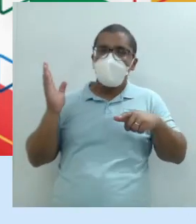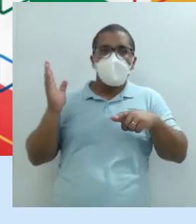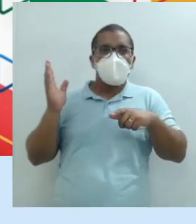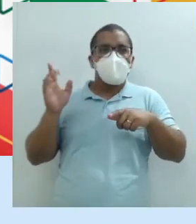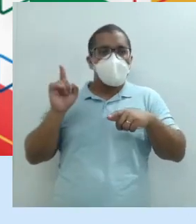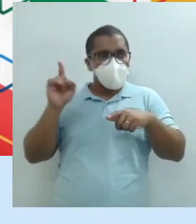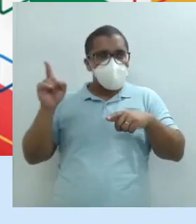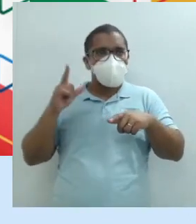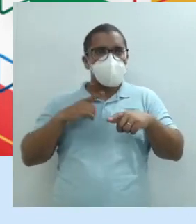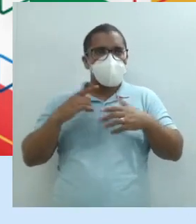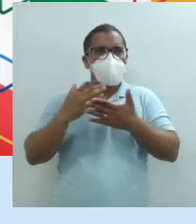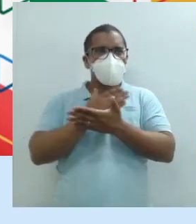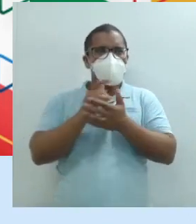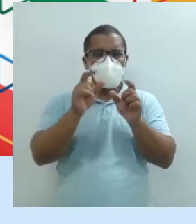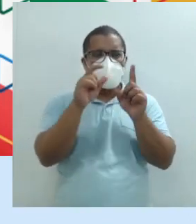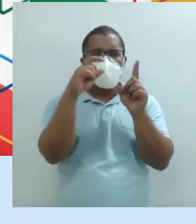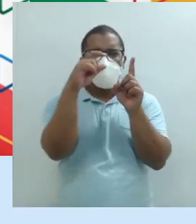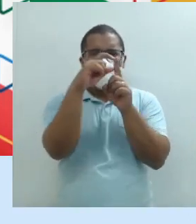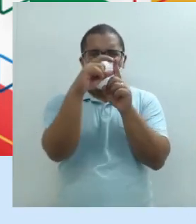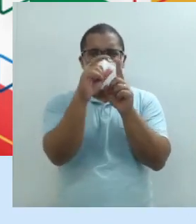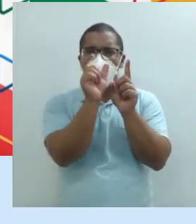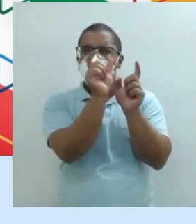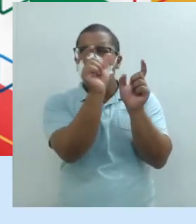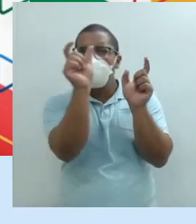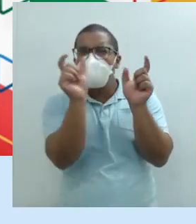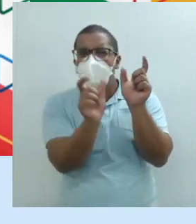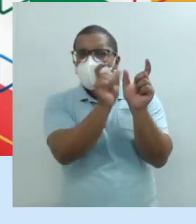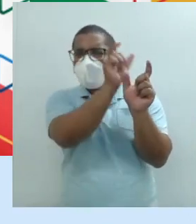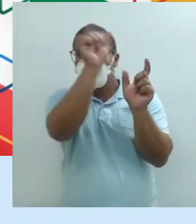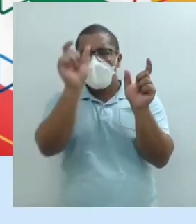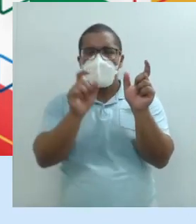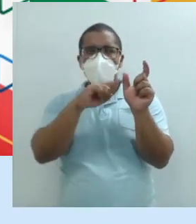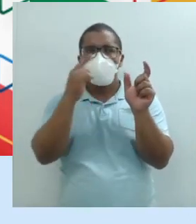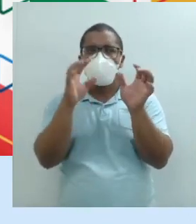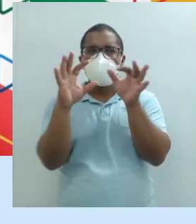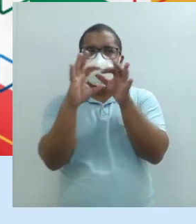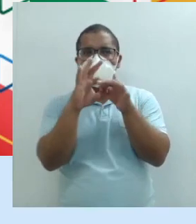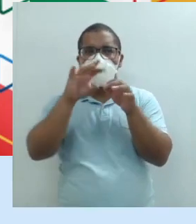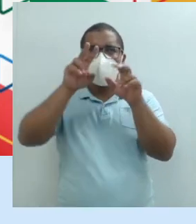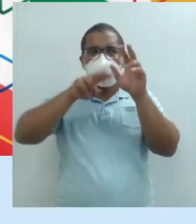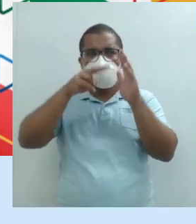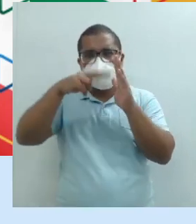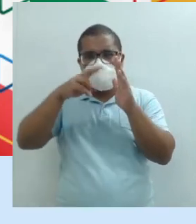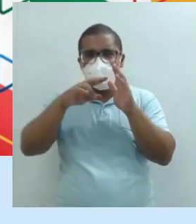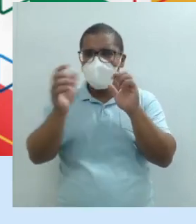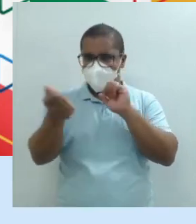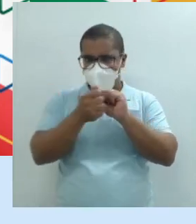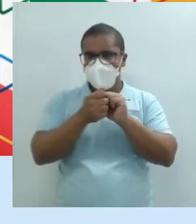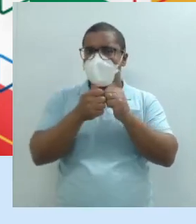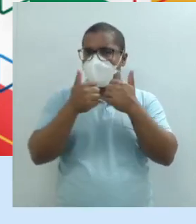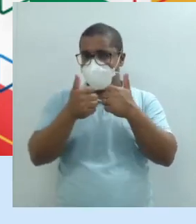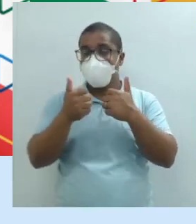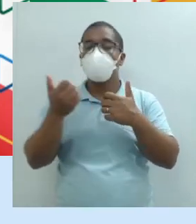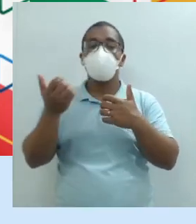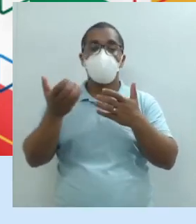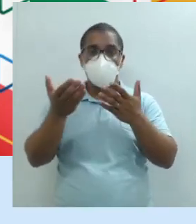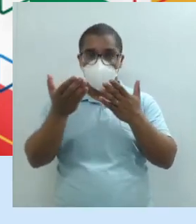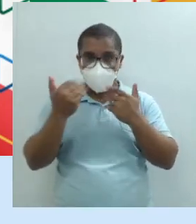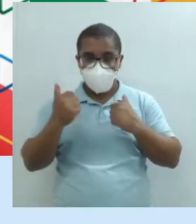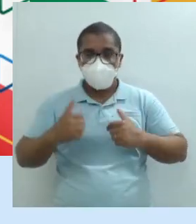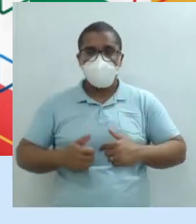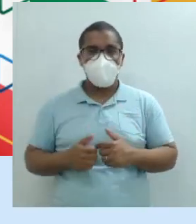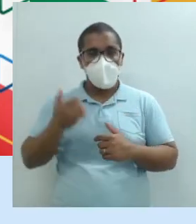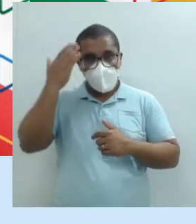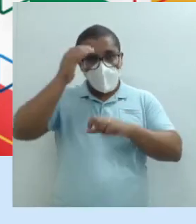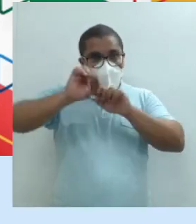ver que tem umas palavrinhas menorzinhas, a gente vai fazendo uma leitura coletiva para a gente entender